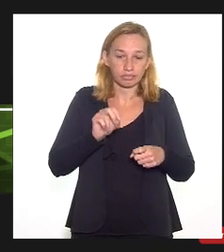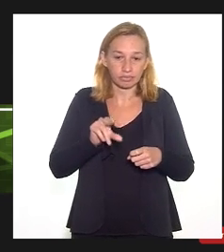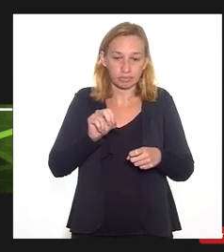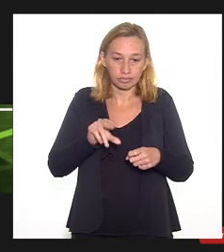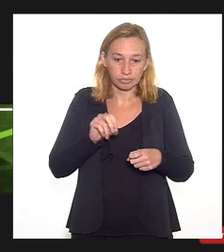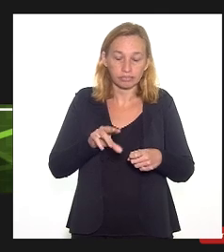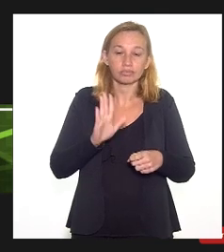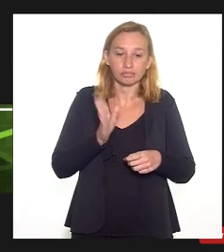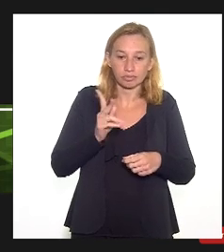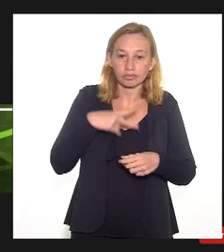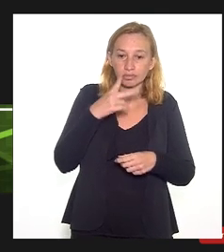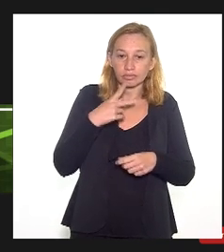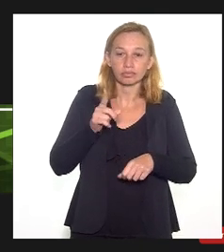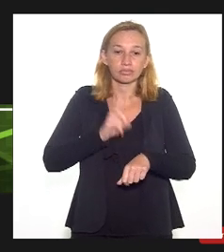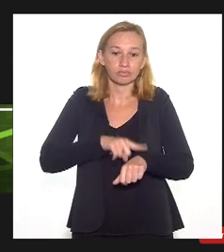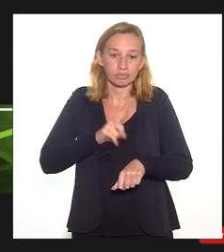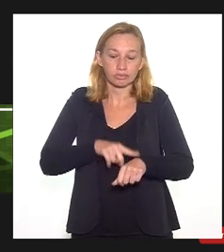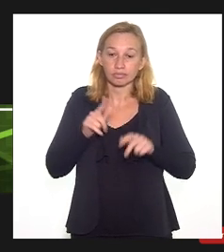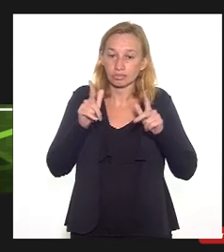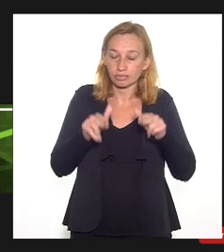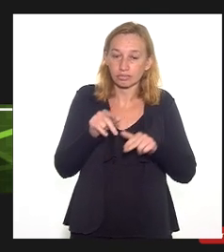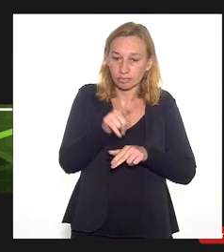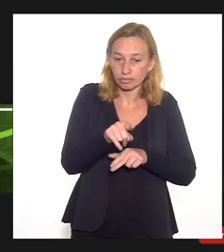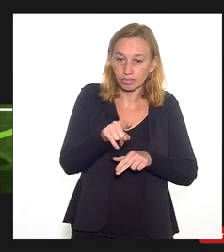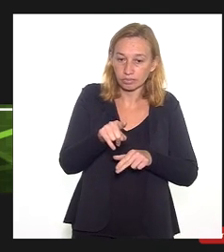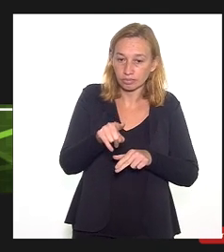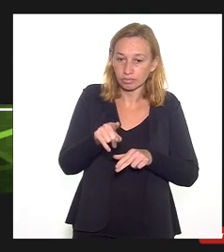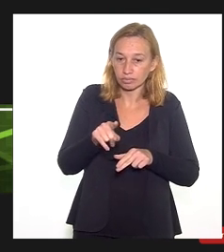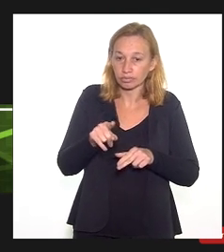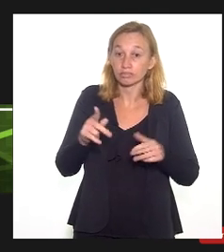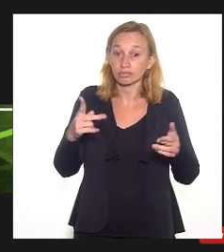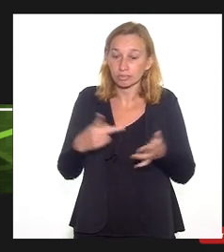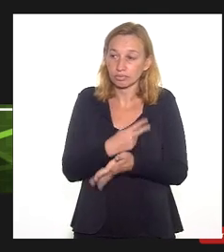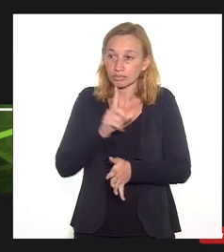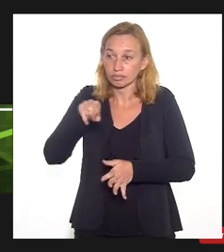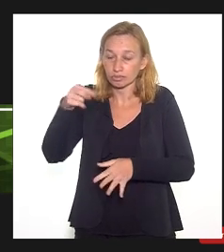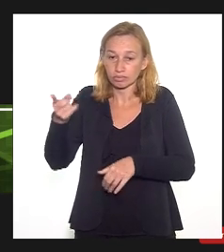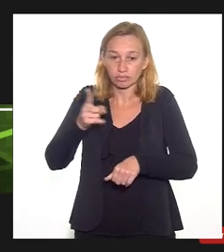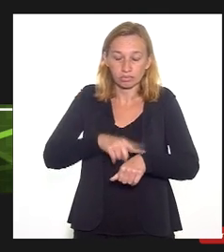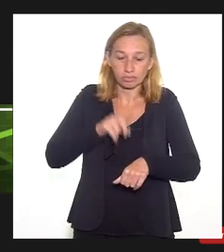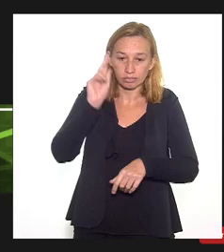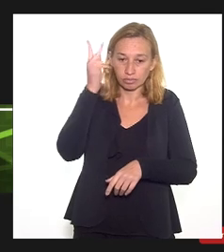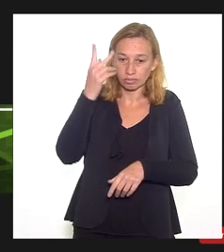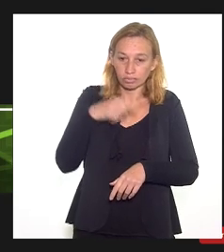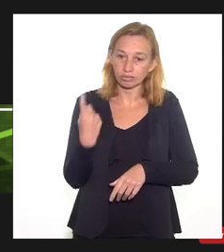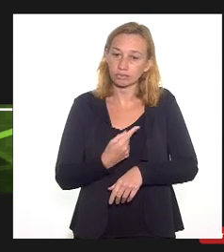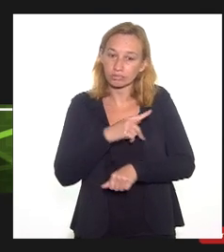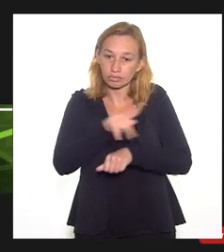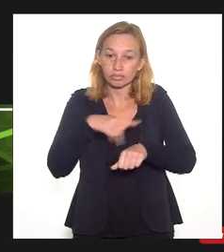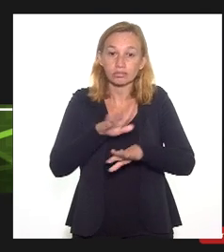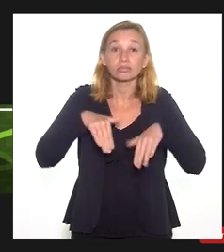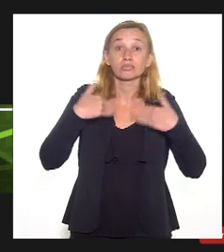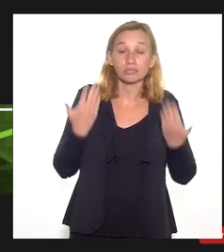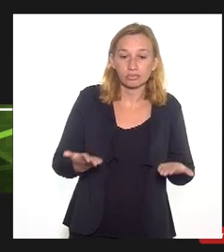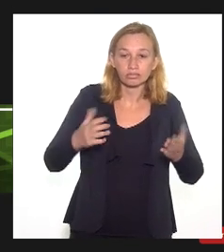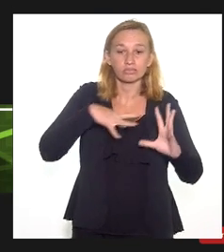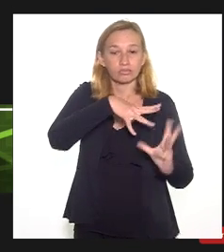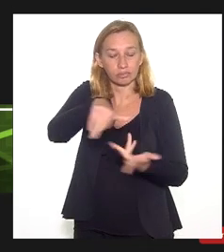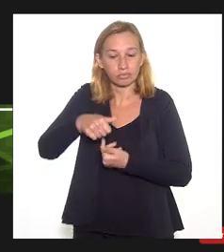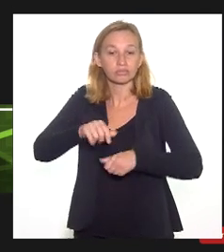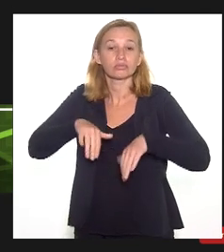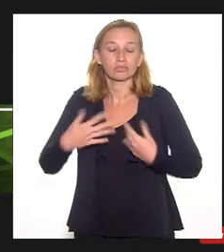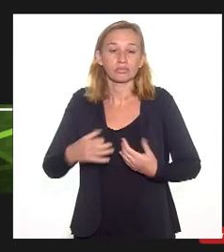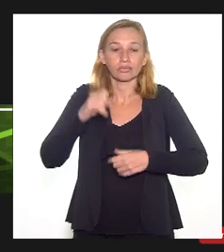tem dito que momentos como esse passarão a ser mais recorrentes na história do nosso país e também do mundo então